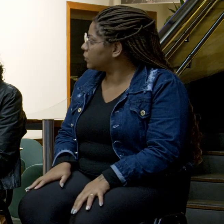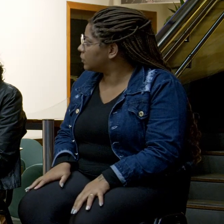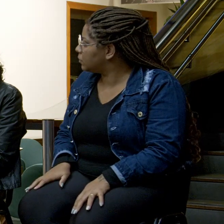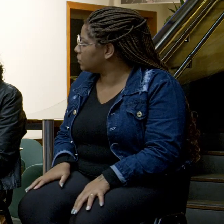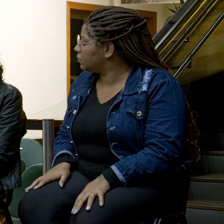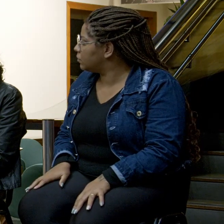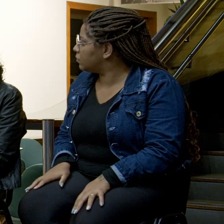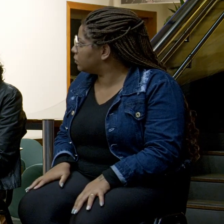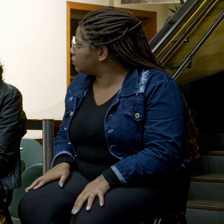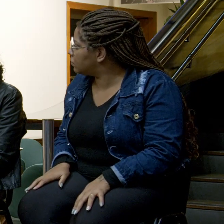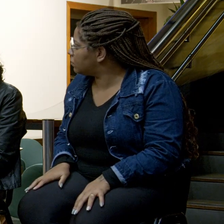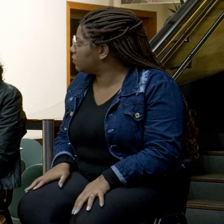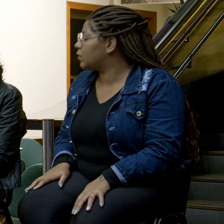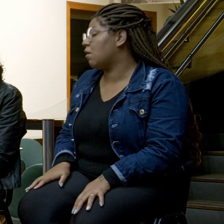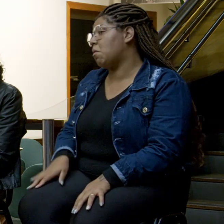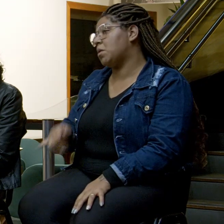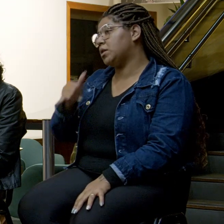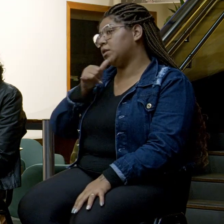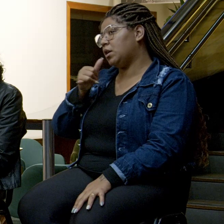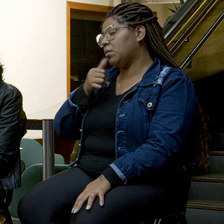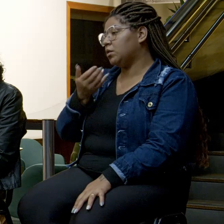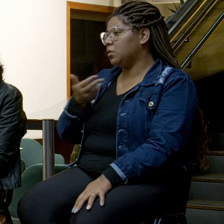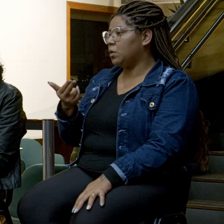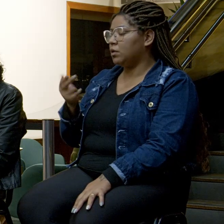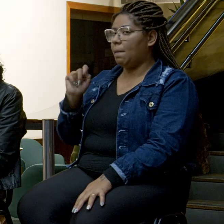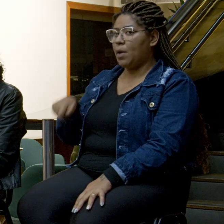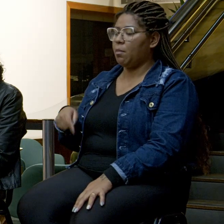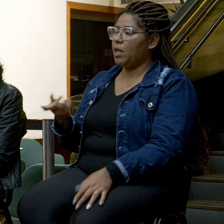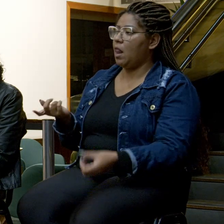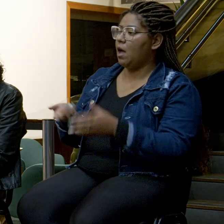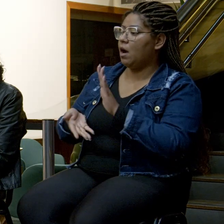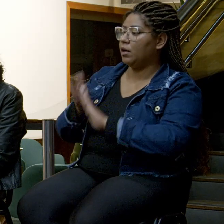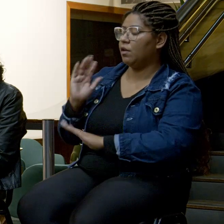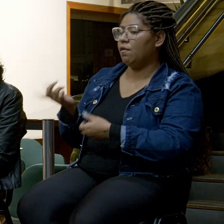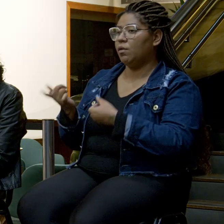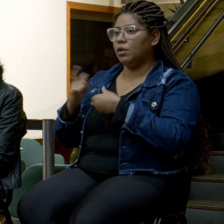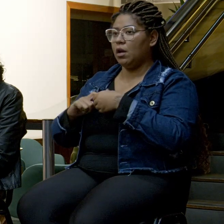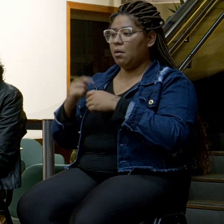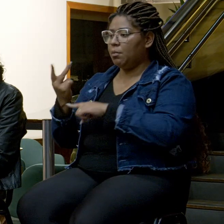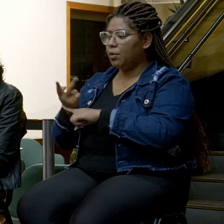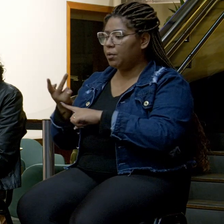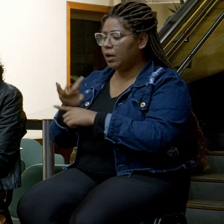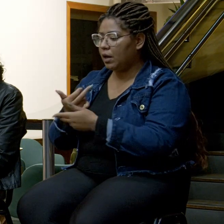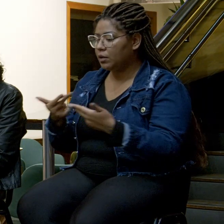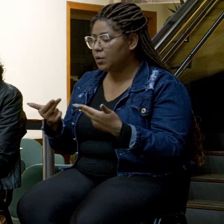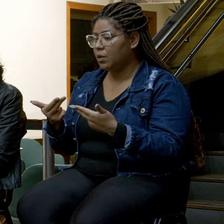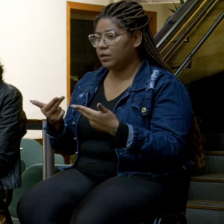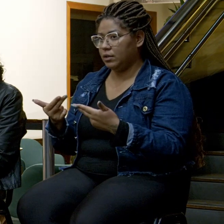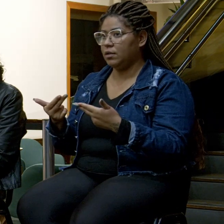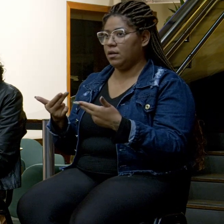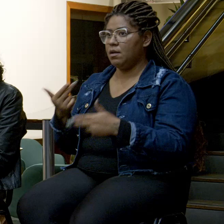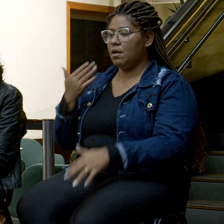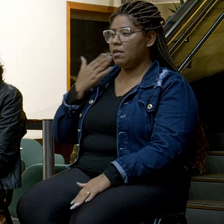essa espécie de tatear que eu estava falando no início, sabe, dela ir, me parece, procurando as coisas,